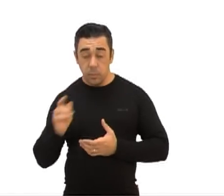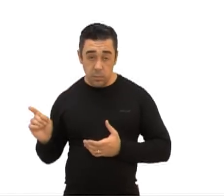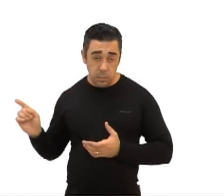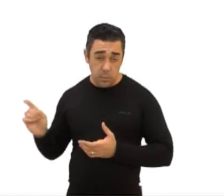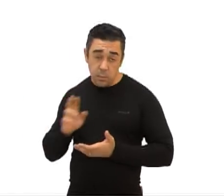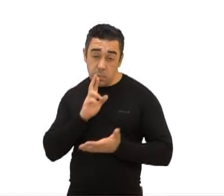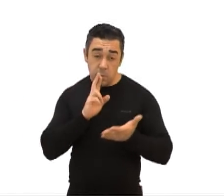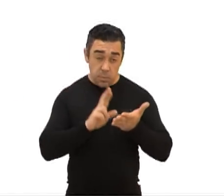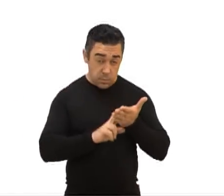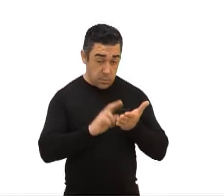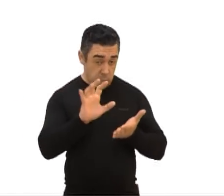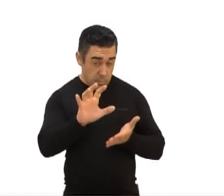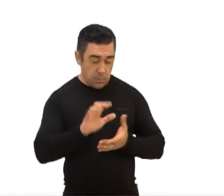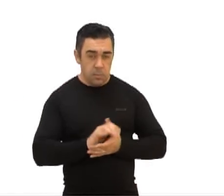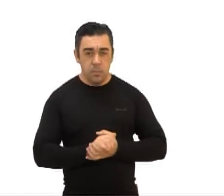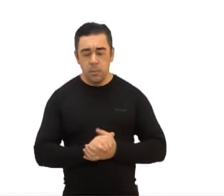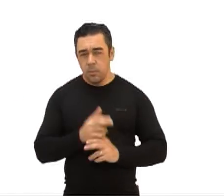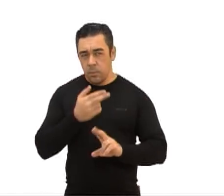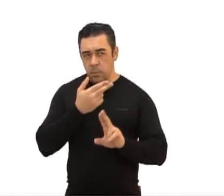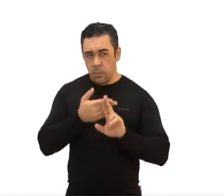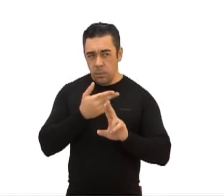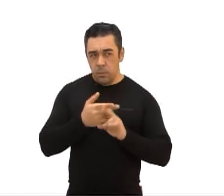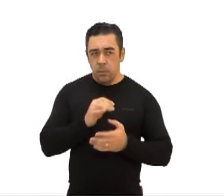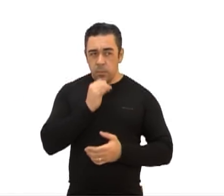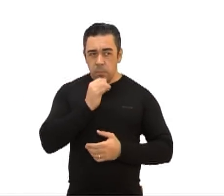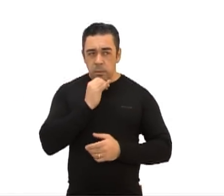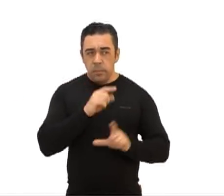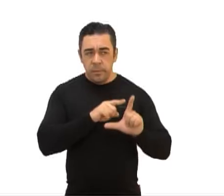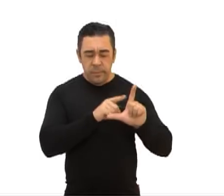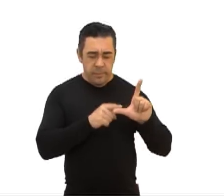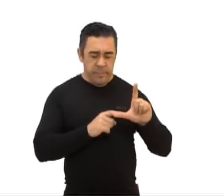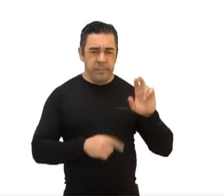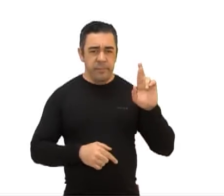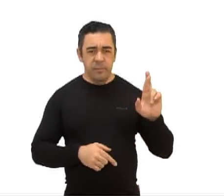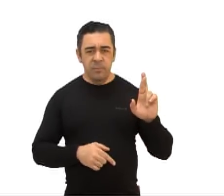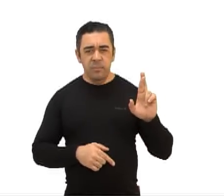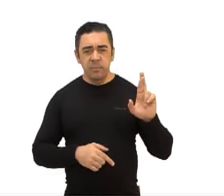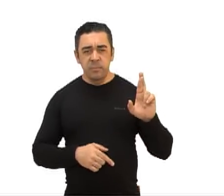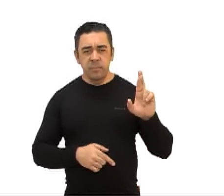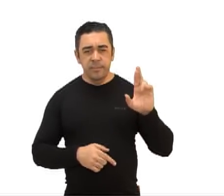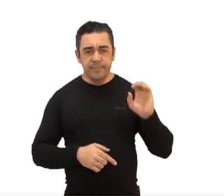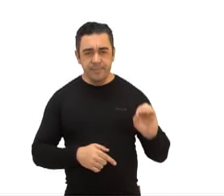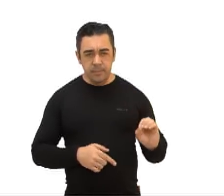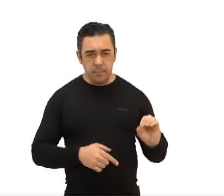e responda. Os ângulos ROB, então vejamos aqui, ó,